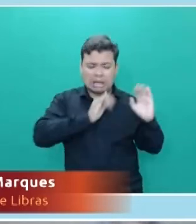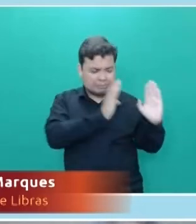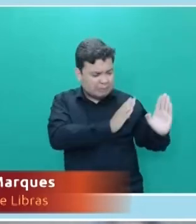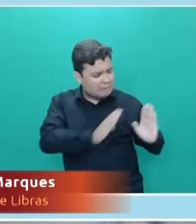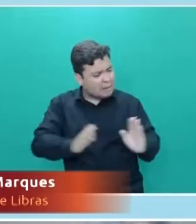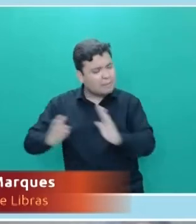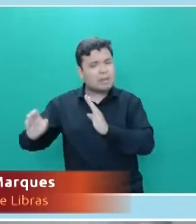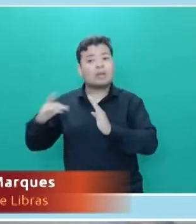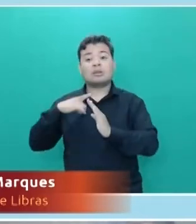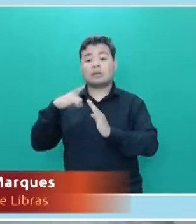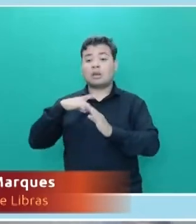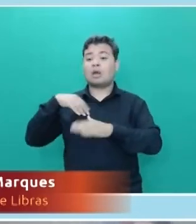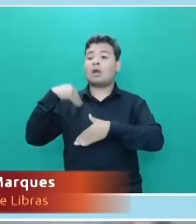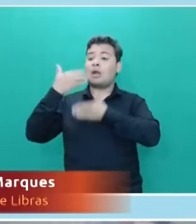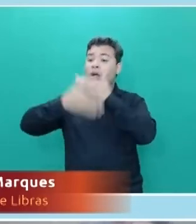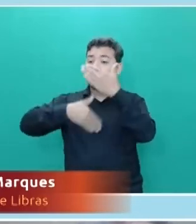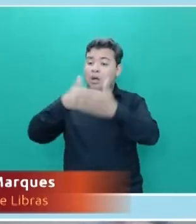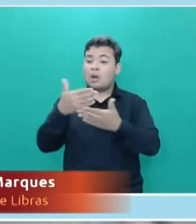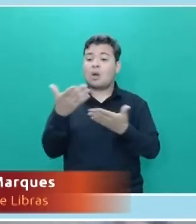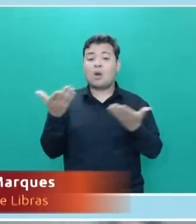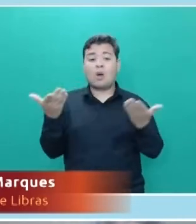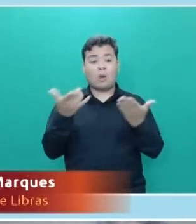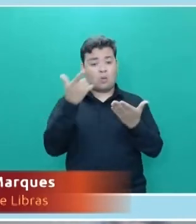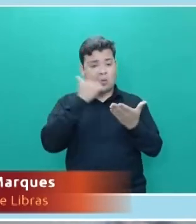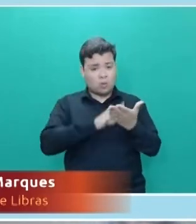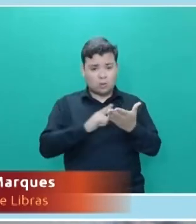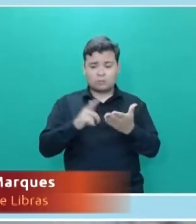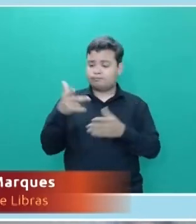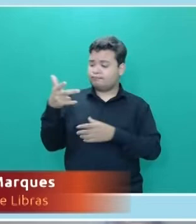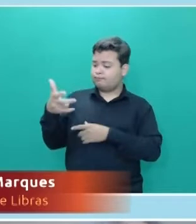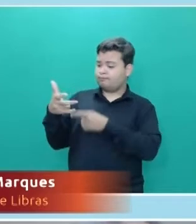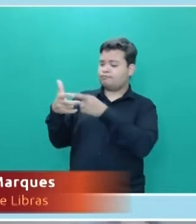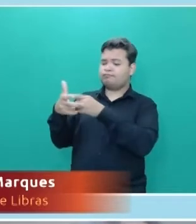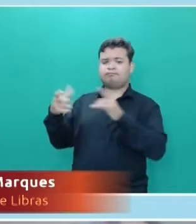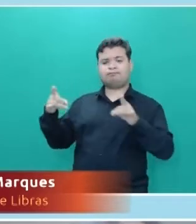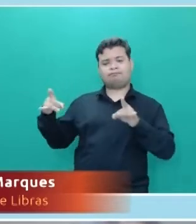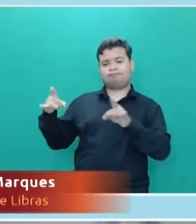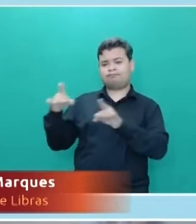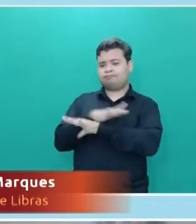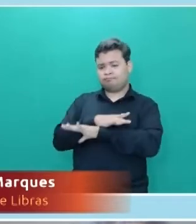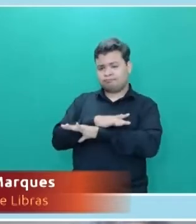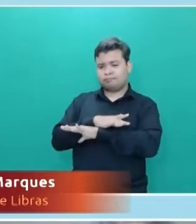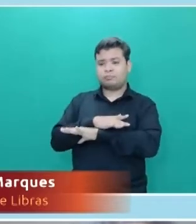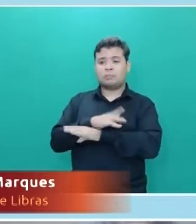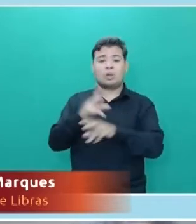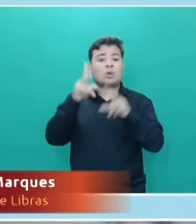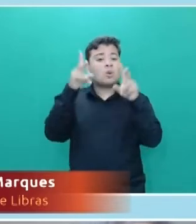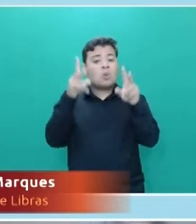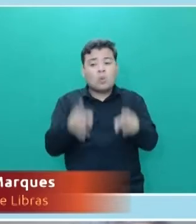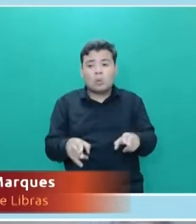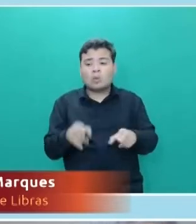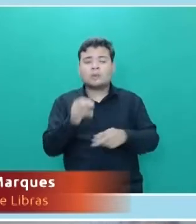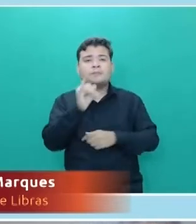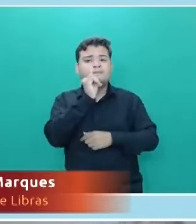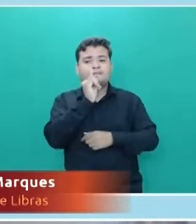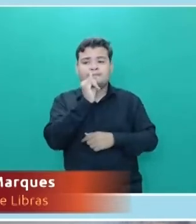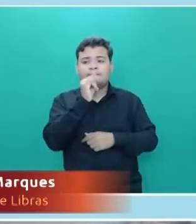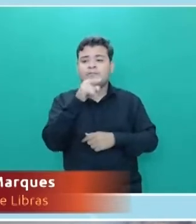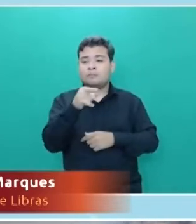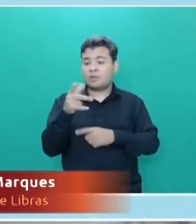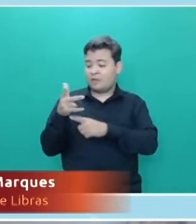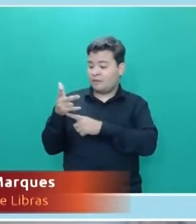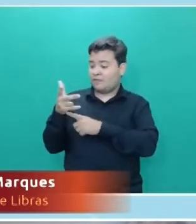até chegar à sua construção, à sua consolidação, como é também a vacina que foi contra